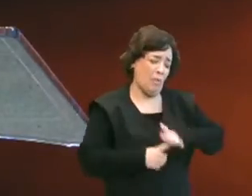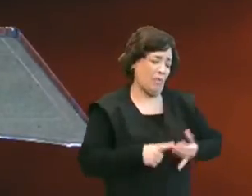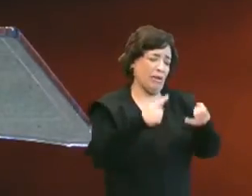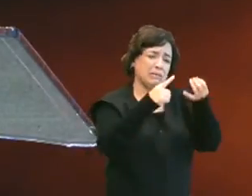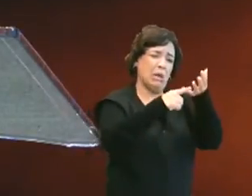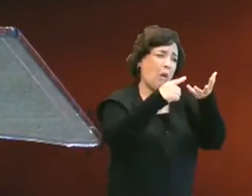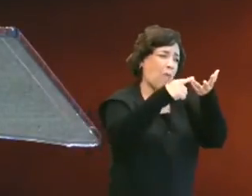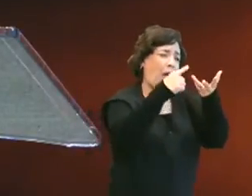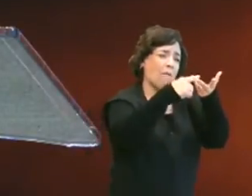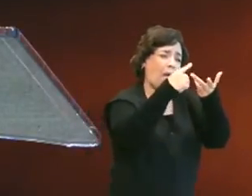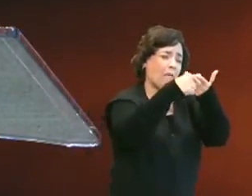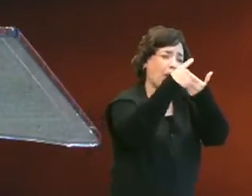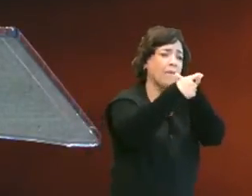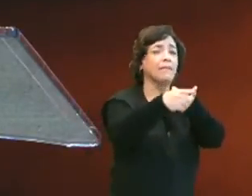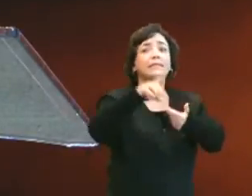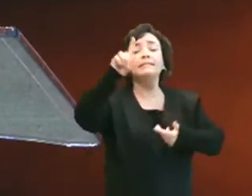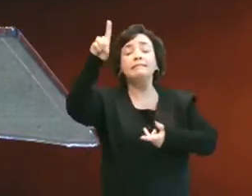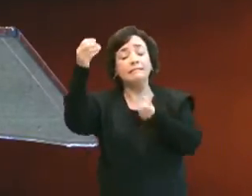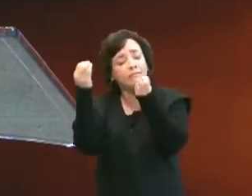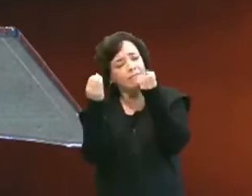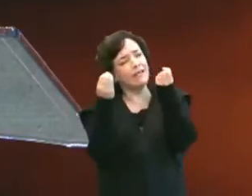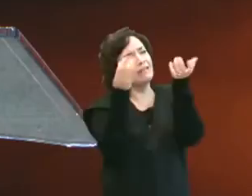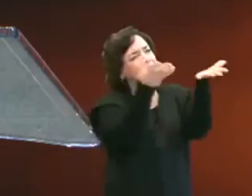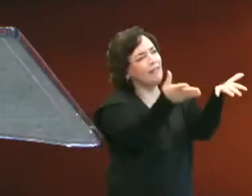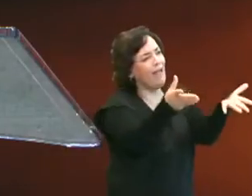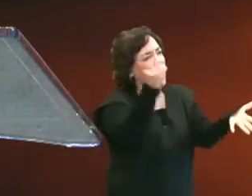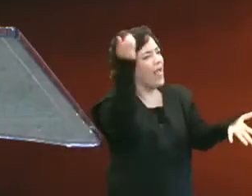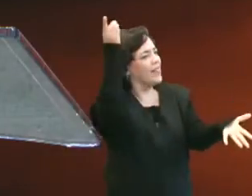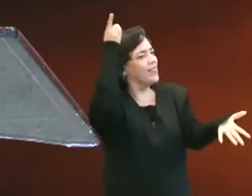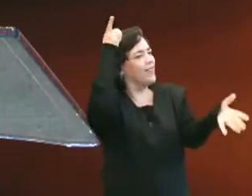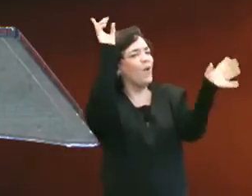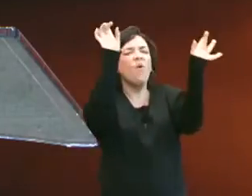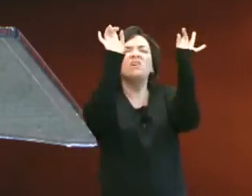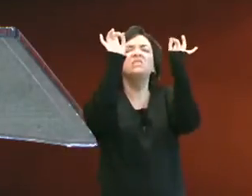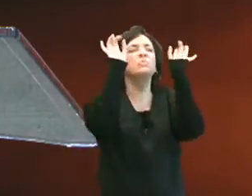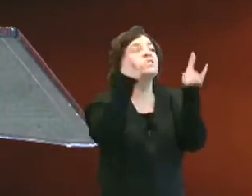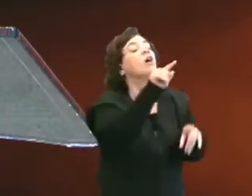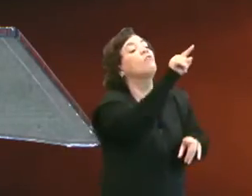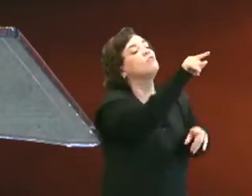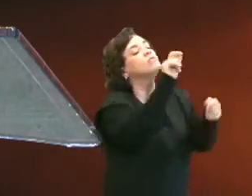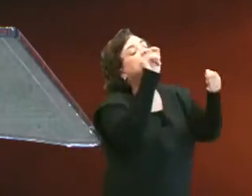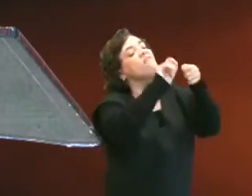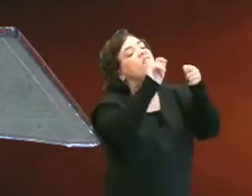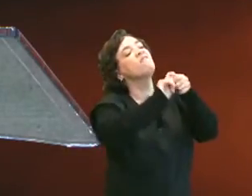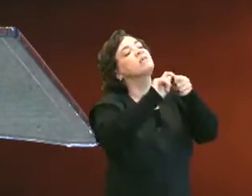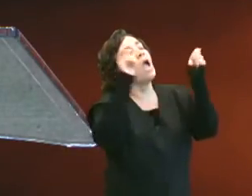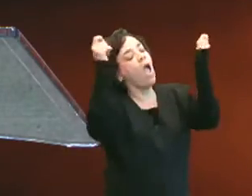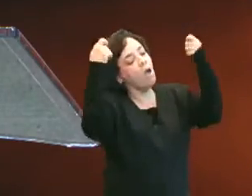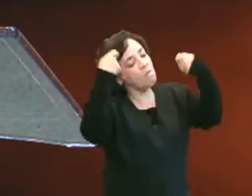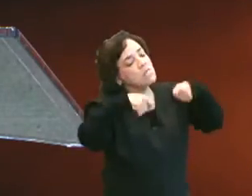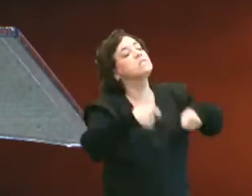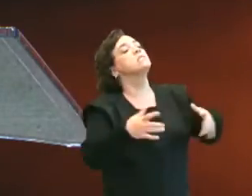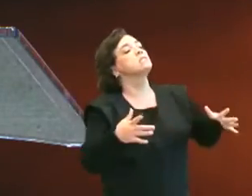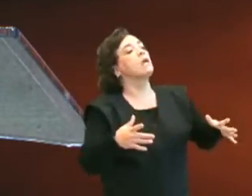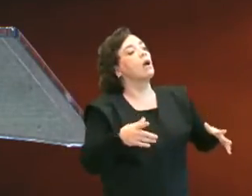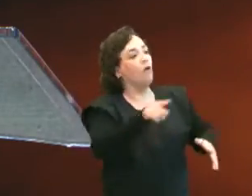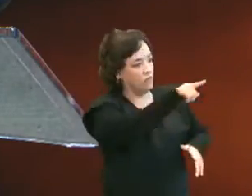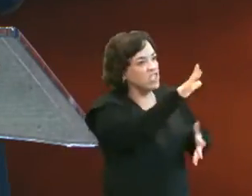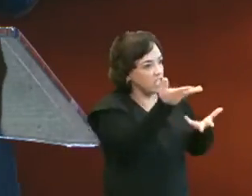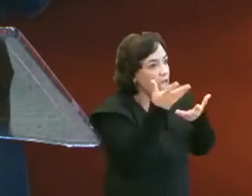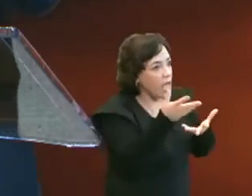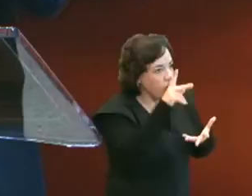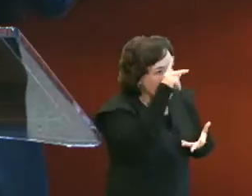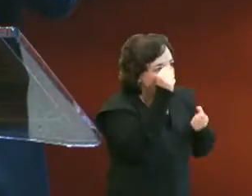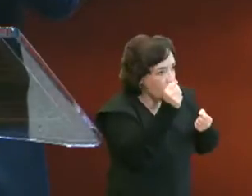dar capacidades especiais para fazer o que você precisa fazer. Quantos querem isso da parte